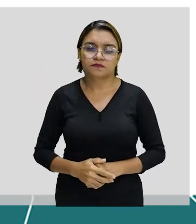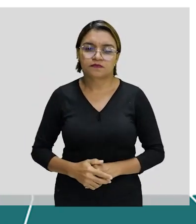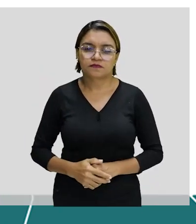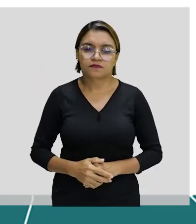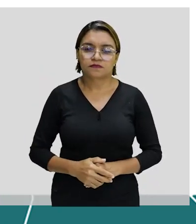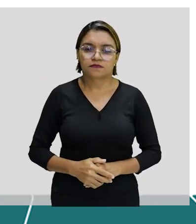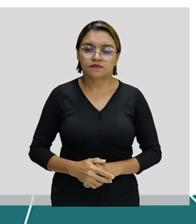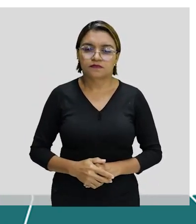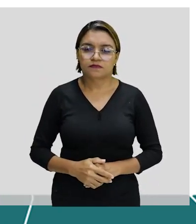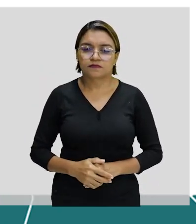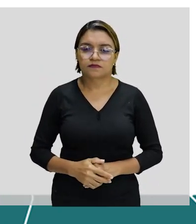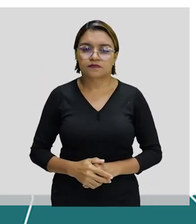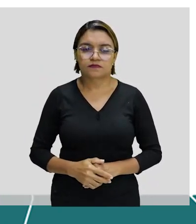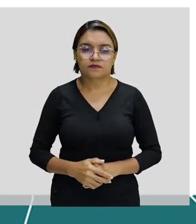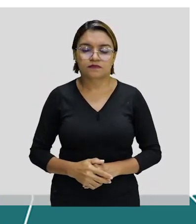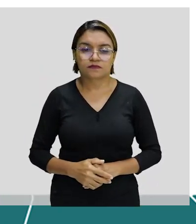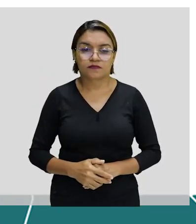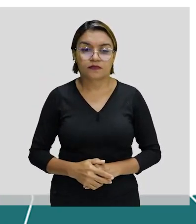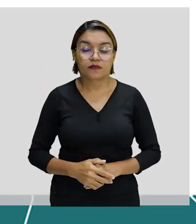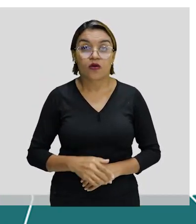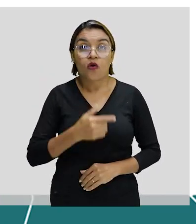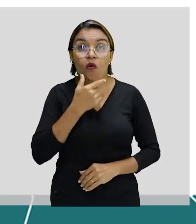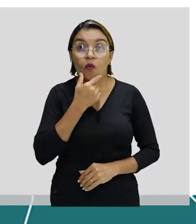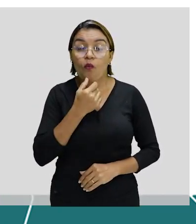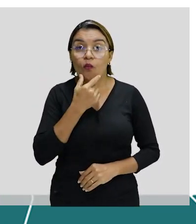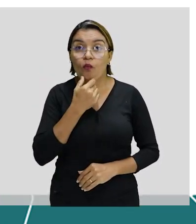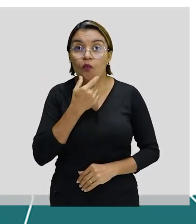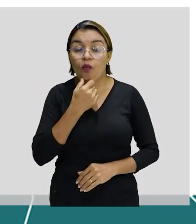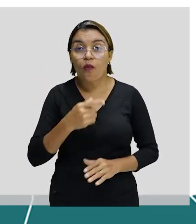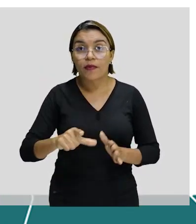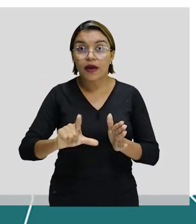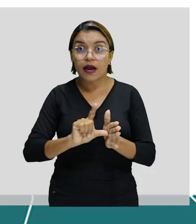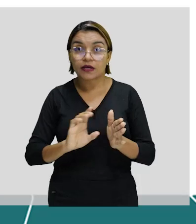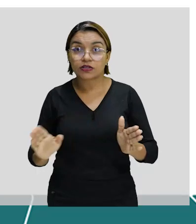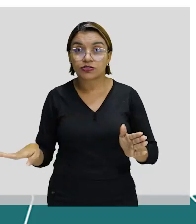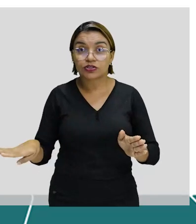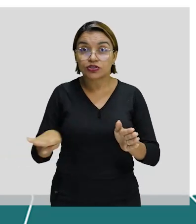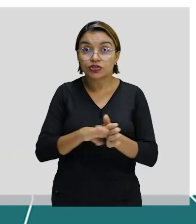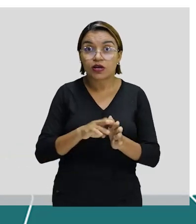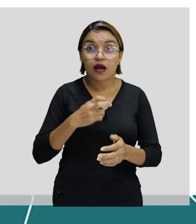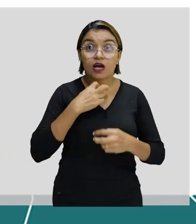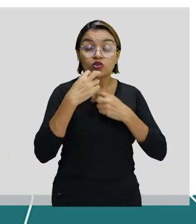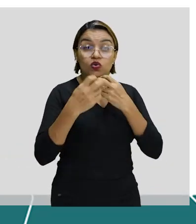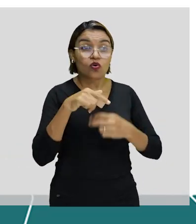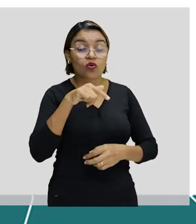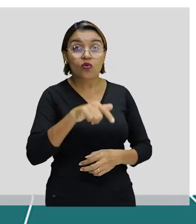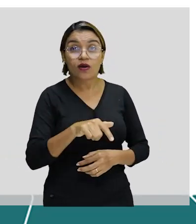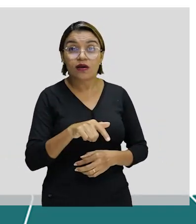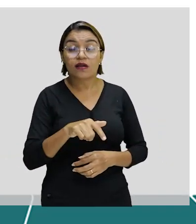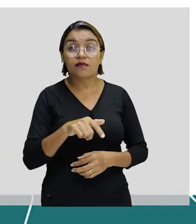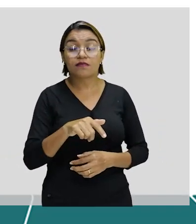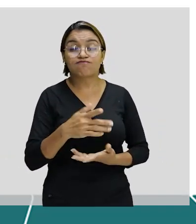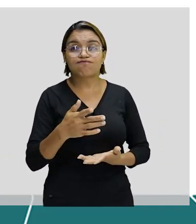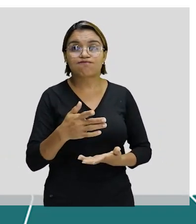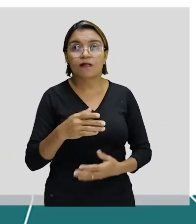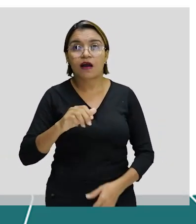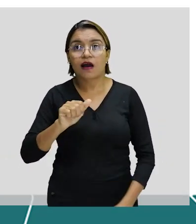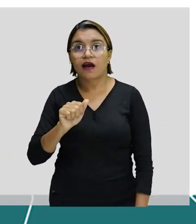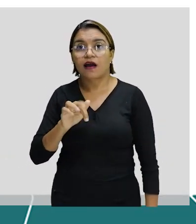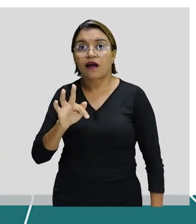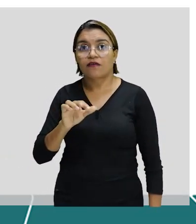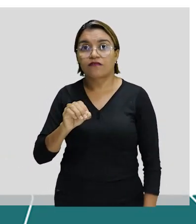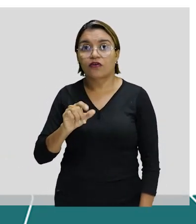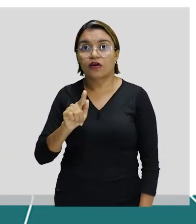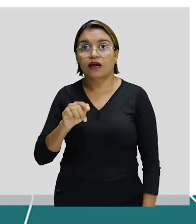help arrived? O homem tinha se afogado antes da chegada do socorro. Então, nesse caso, eu tenho uma pergunta,